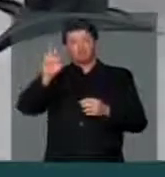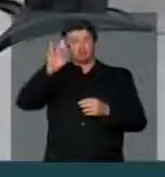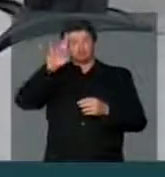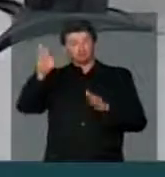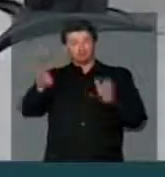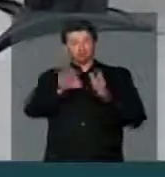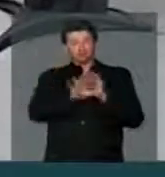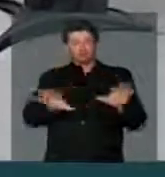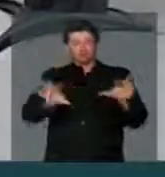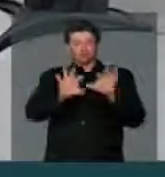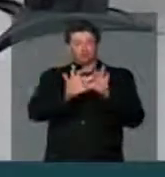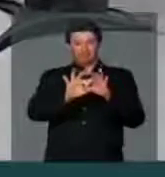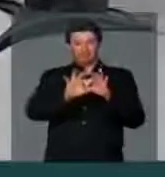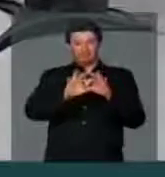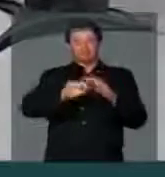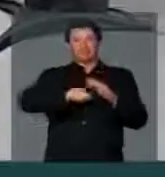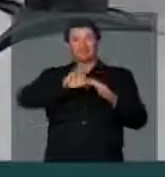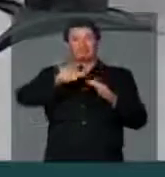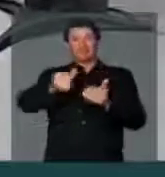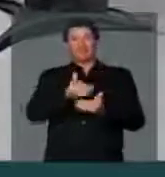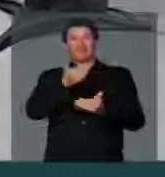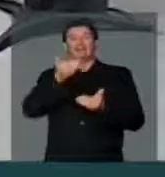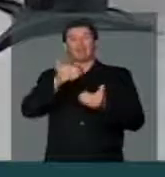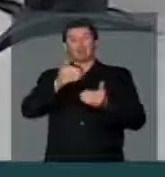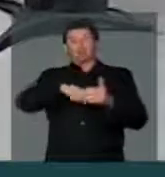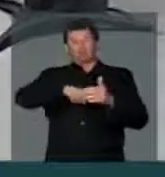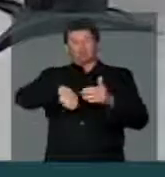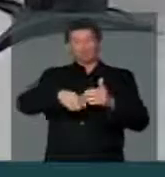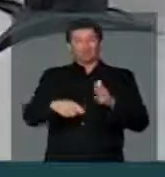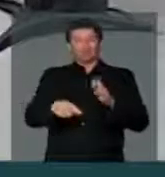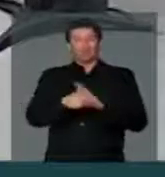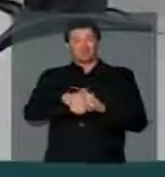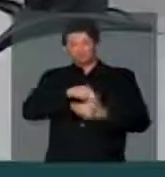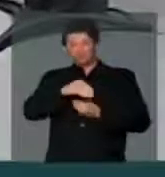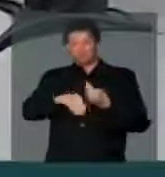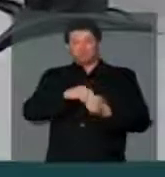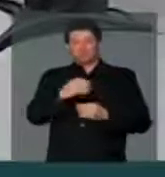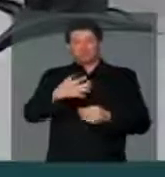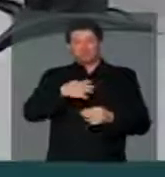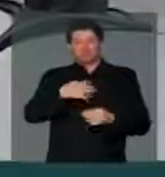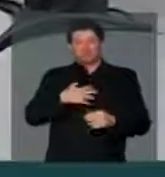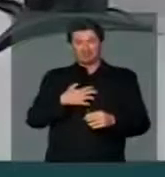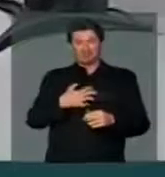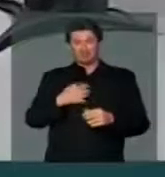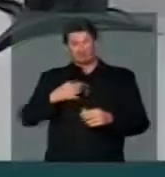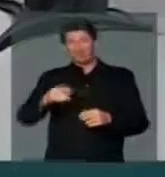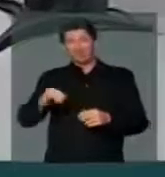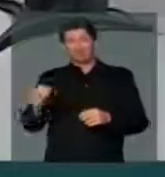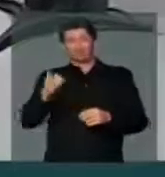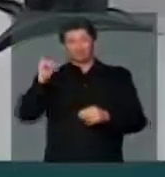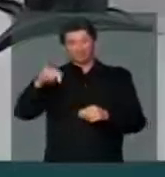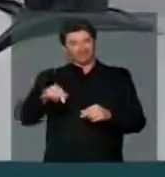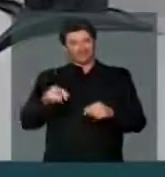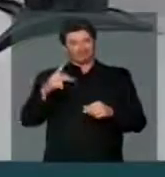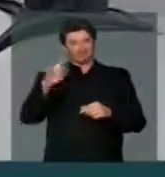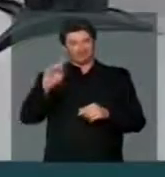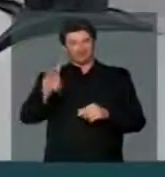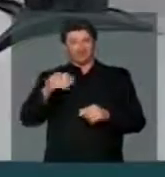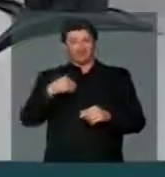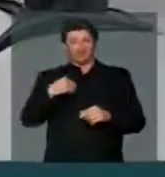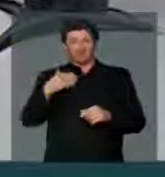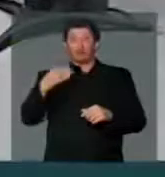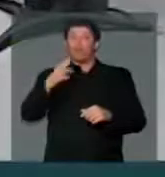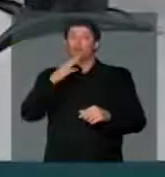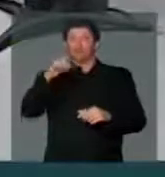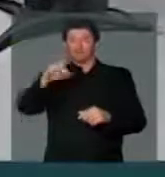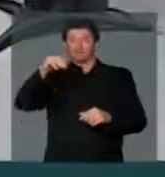a esse caldo baiano que faz tanta diferença na nossa bancada. E eu tive o prazer de conhecê-lo na Mata